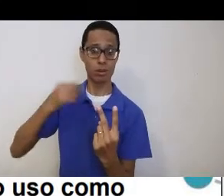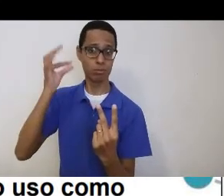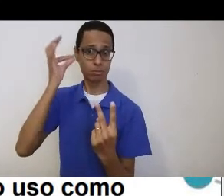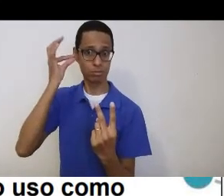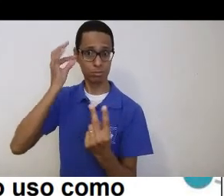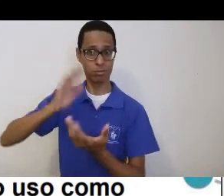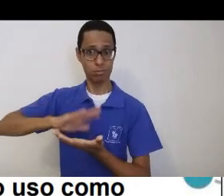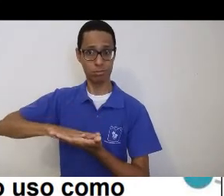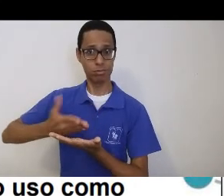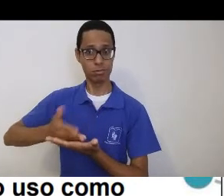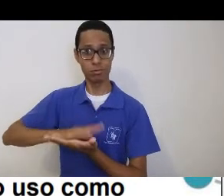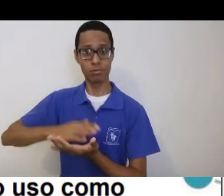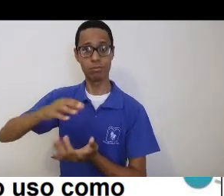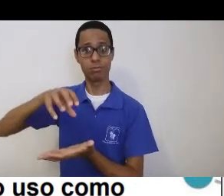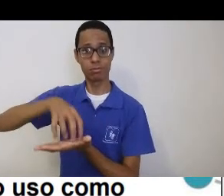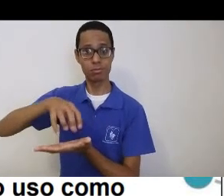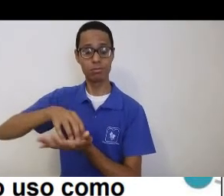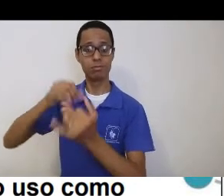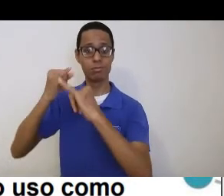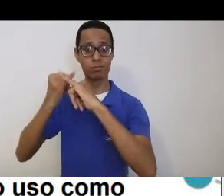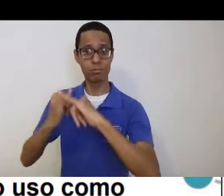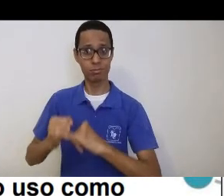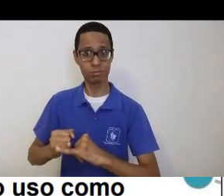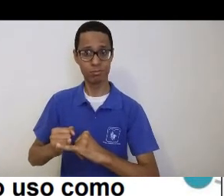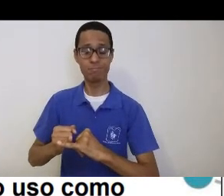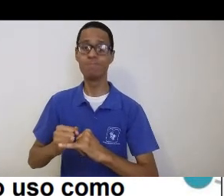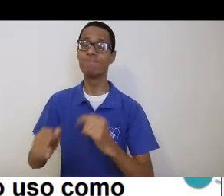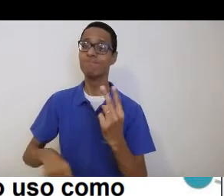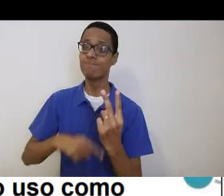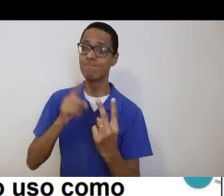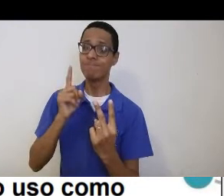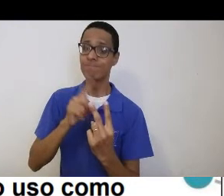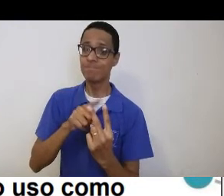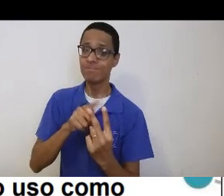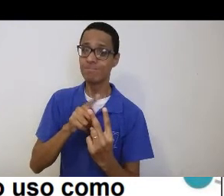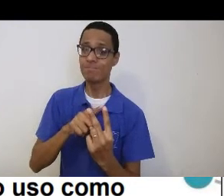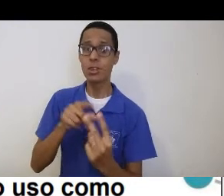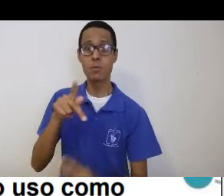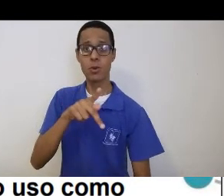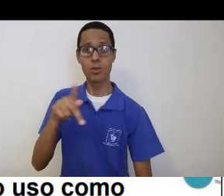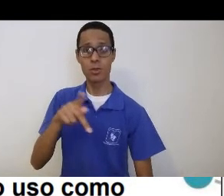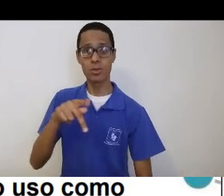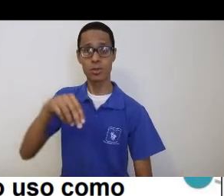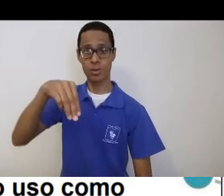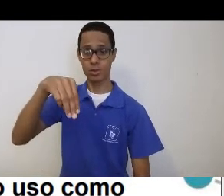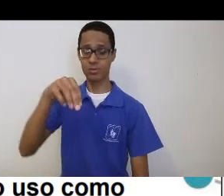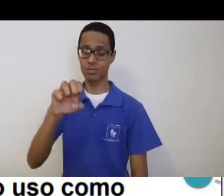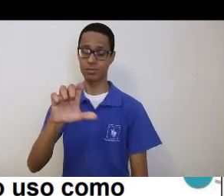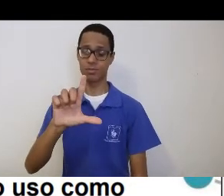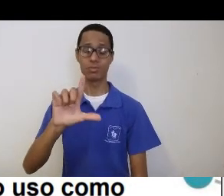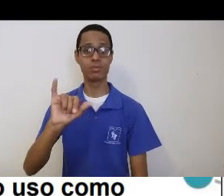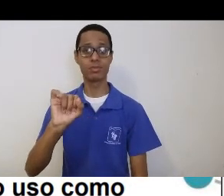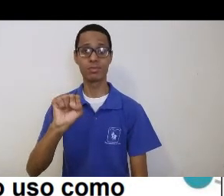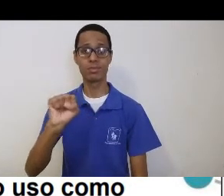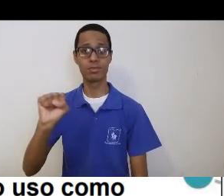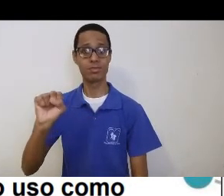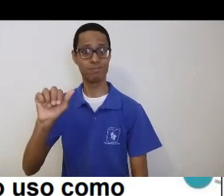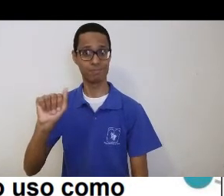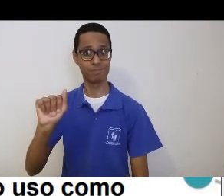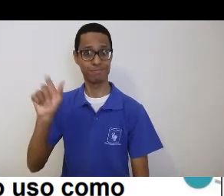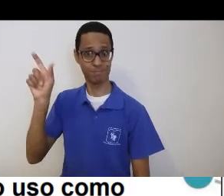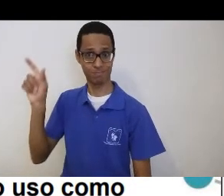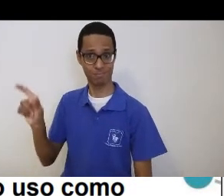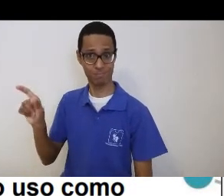intérprete no Instituto Federal, no campus Inconfidentes, e a professora Melissa Salaro Bressi é professora